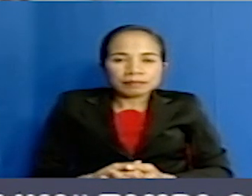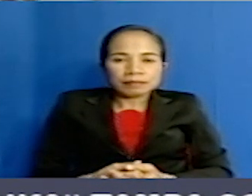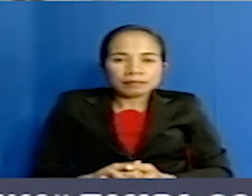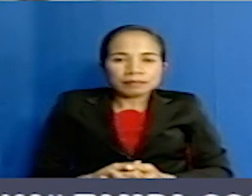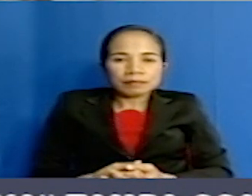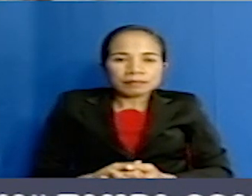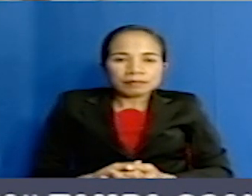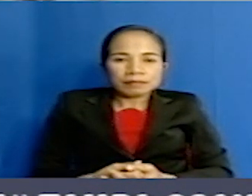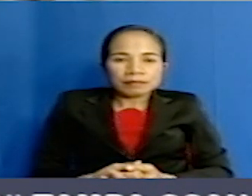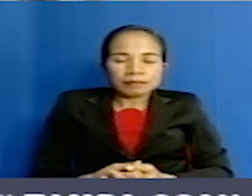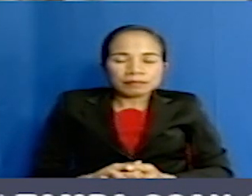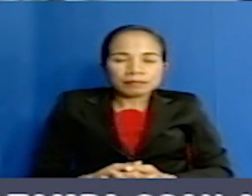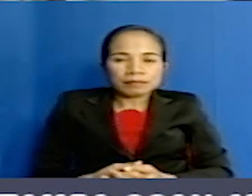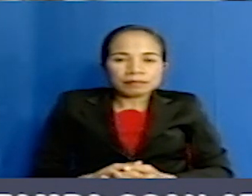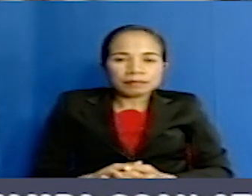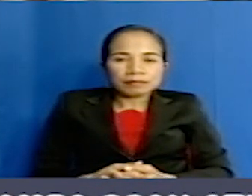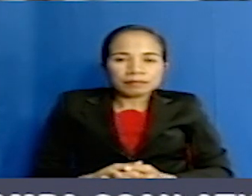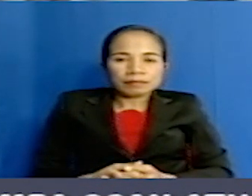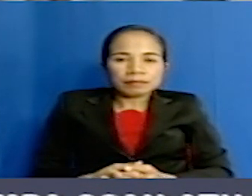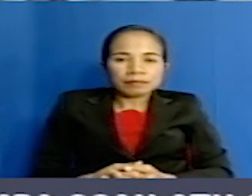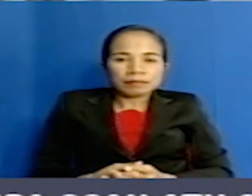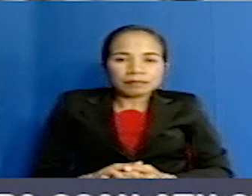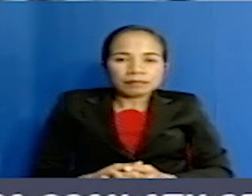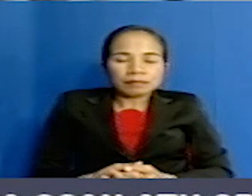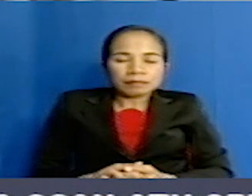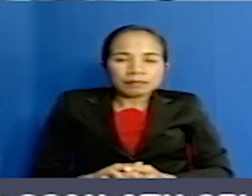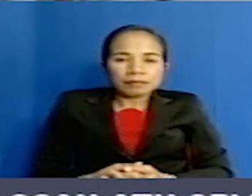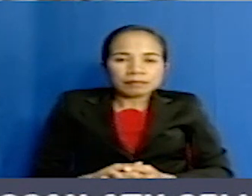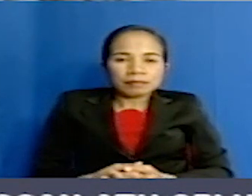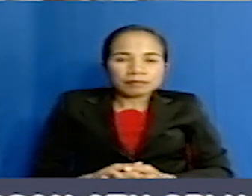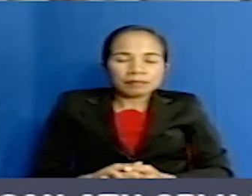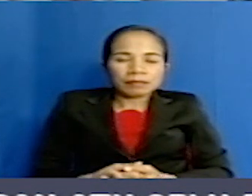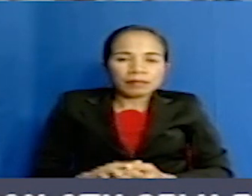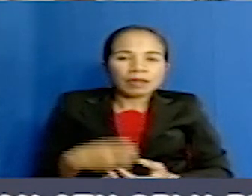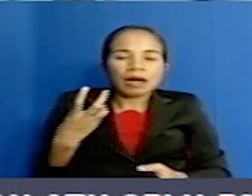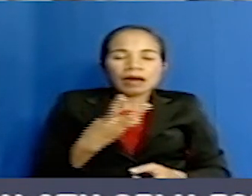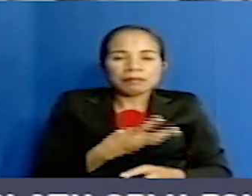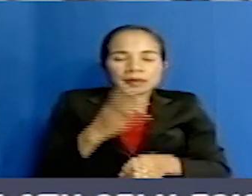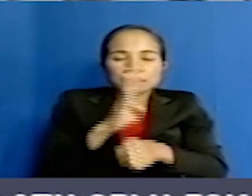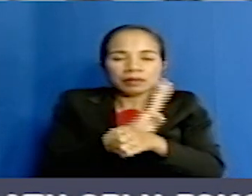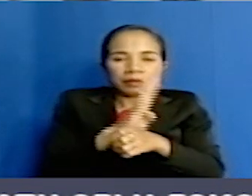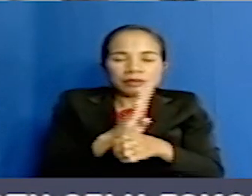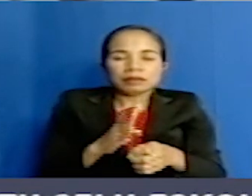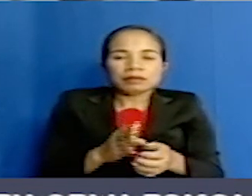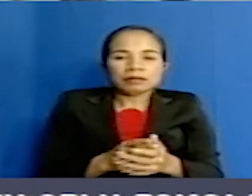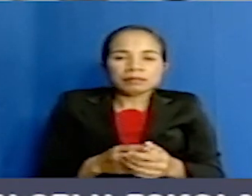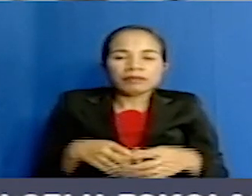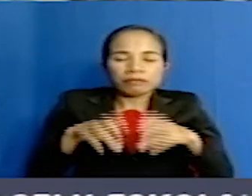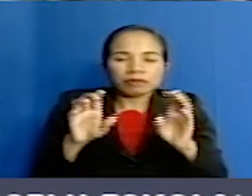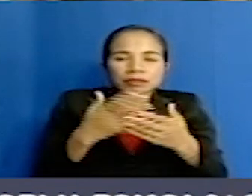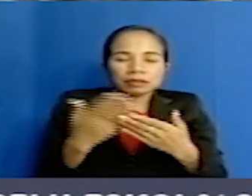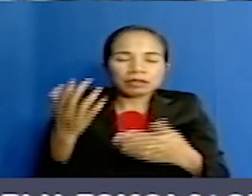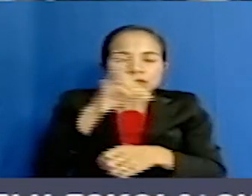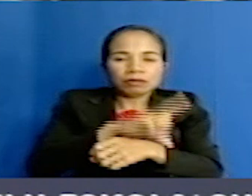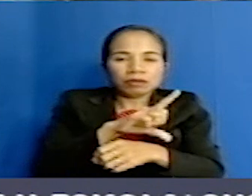raimonu no sasan sira nebe ami negosente sira nebe lor lorong famnya sasan balu mota lore ba hiat